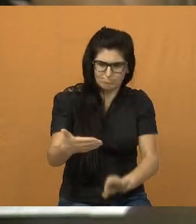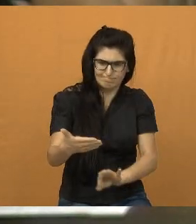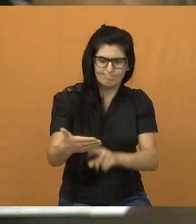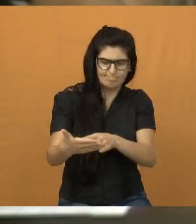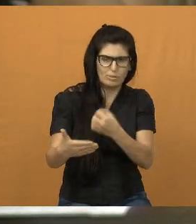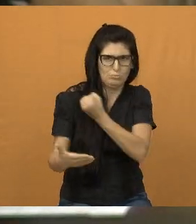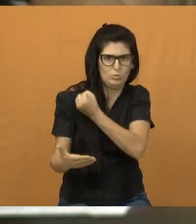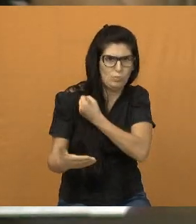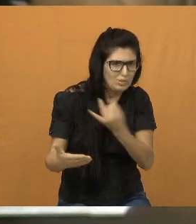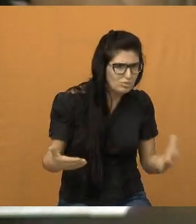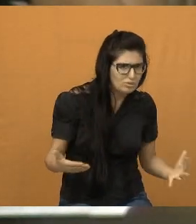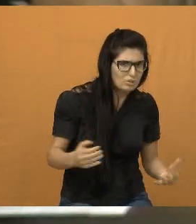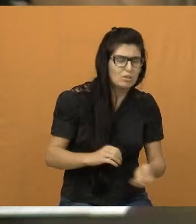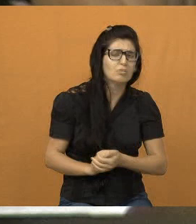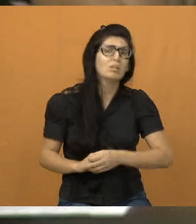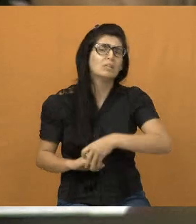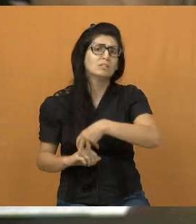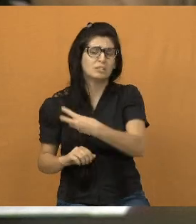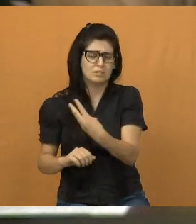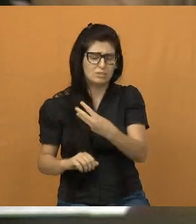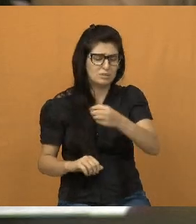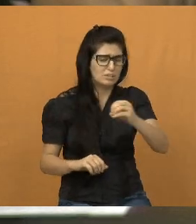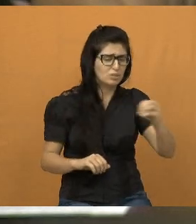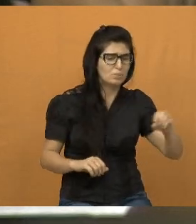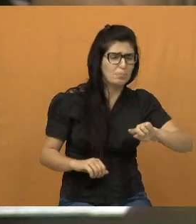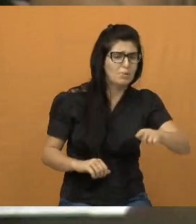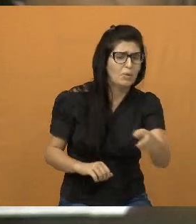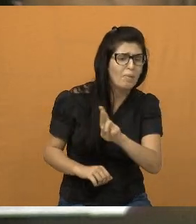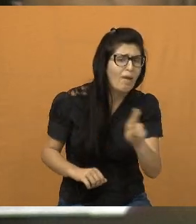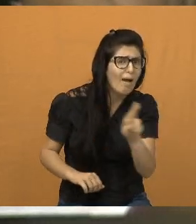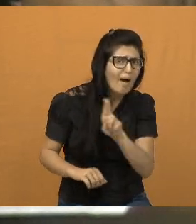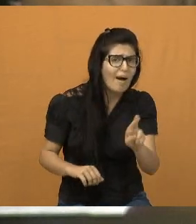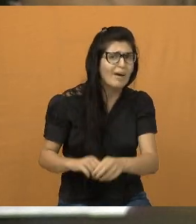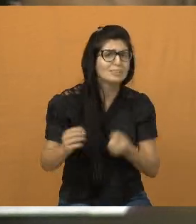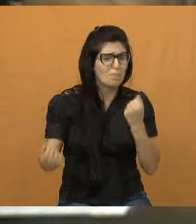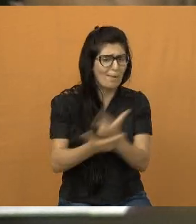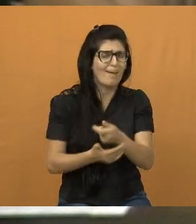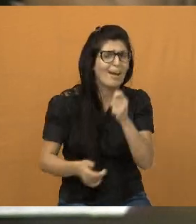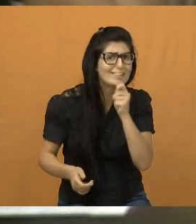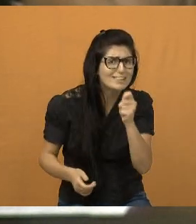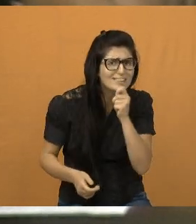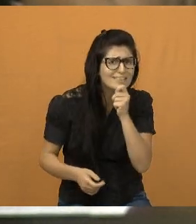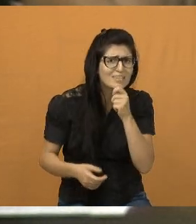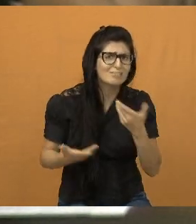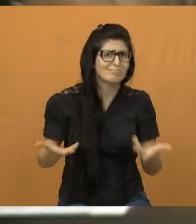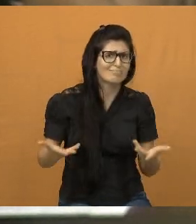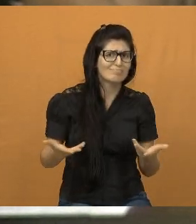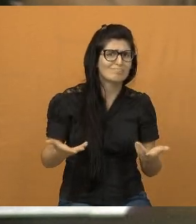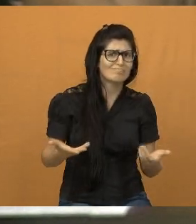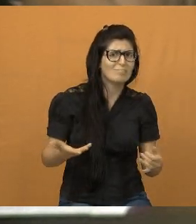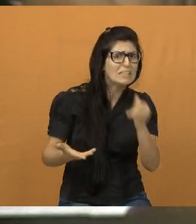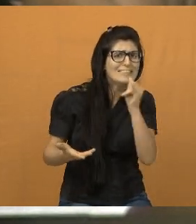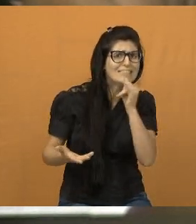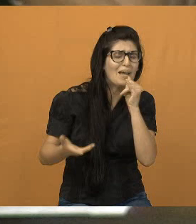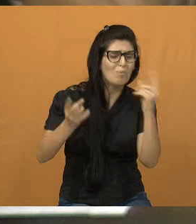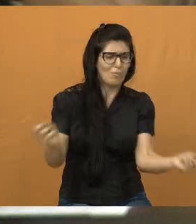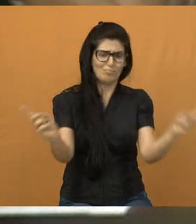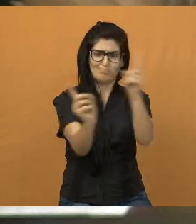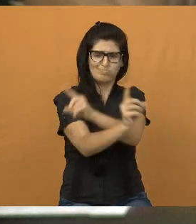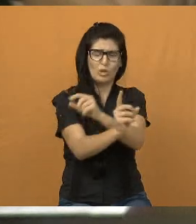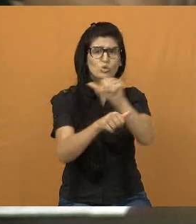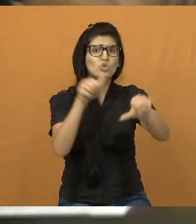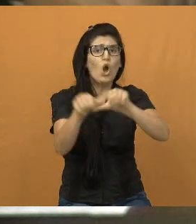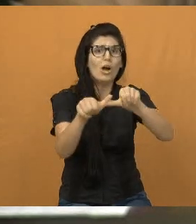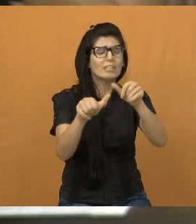não está reconhecida ainda pelos conselhos de classe, que nós vamos ter que pagar. Quanto remédio a gente faria, né? Quanta coisa a gente faria para a saúde